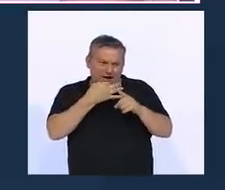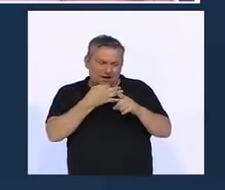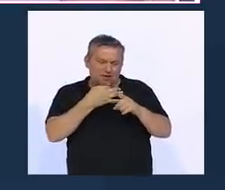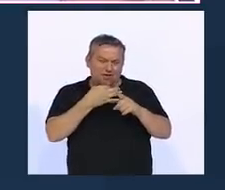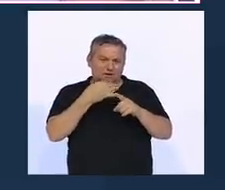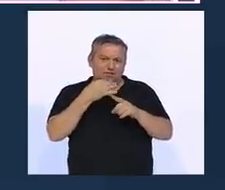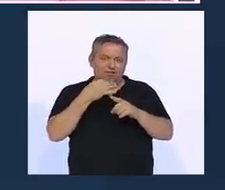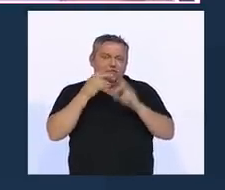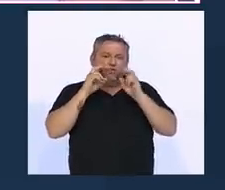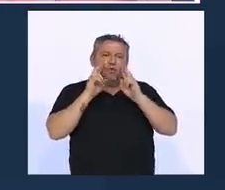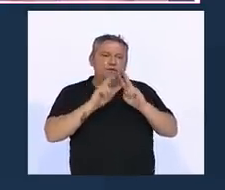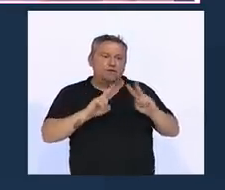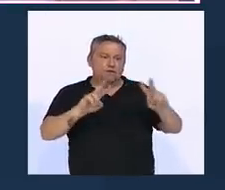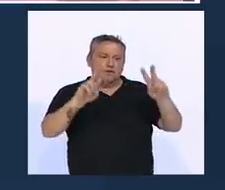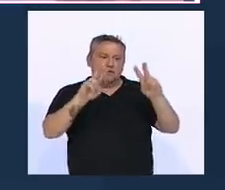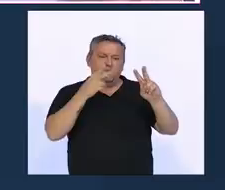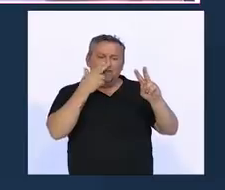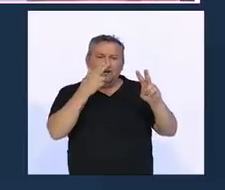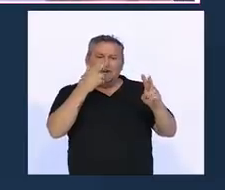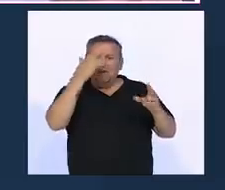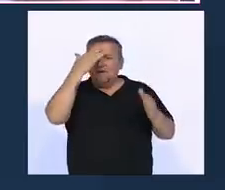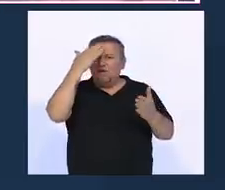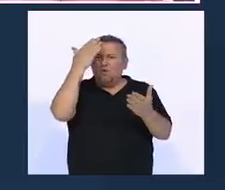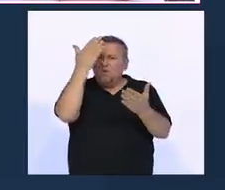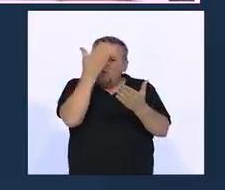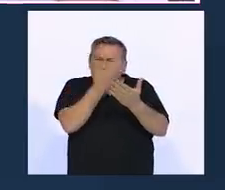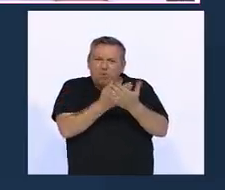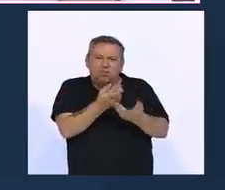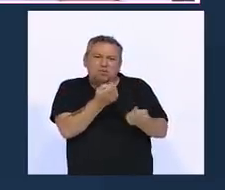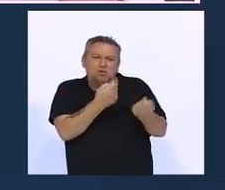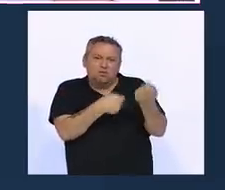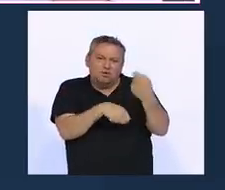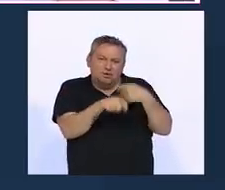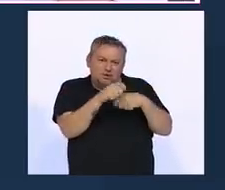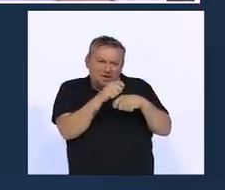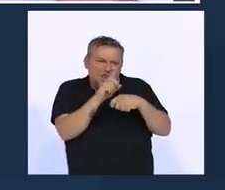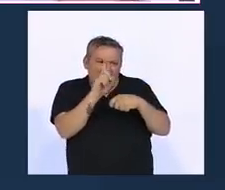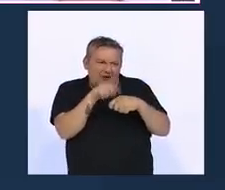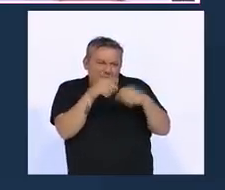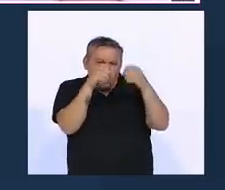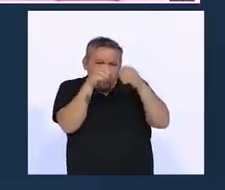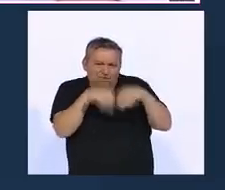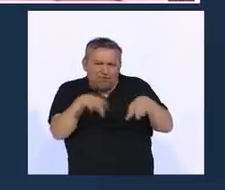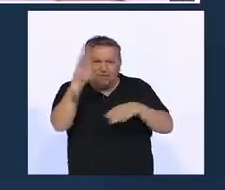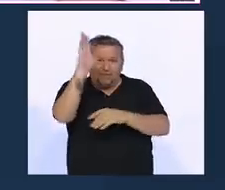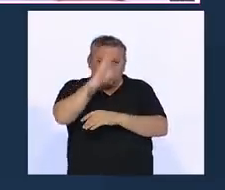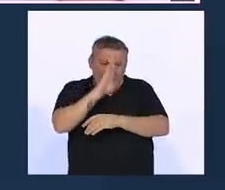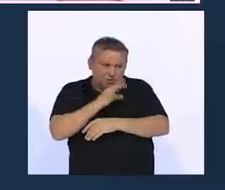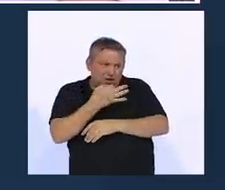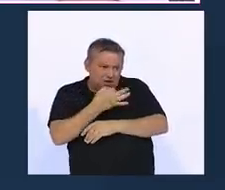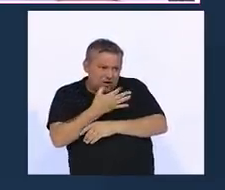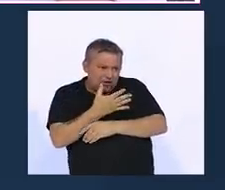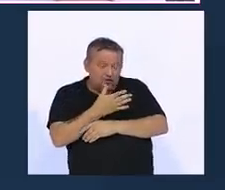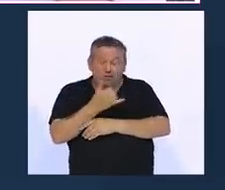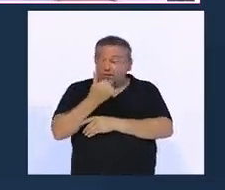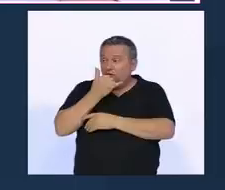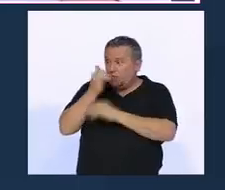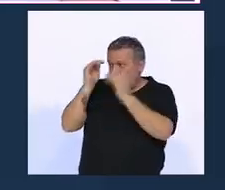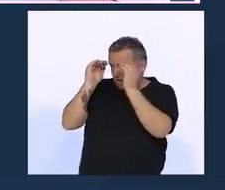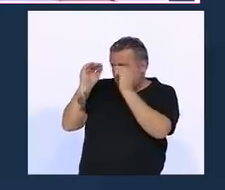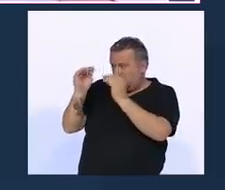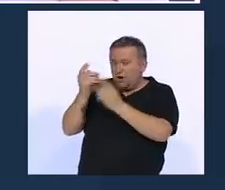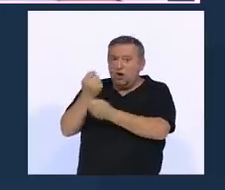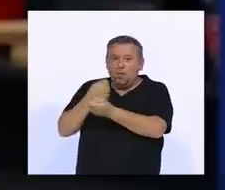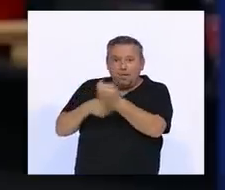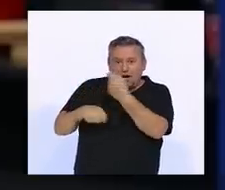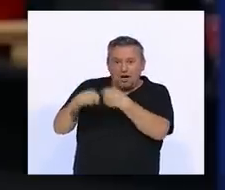vista de confiança nos negócios, prejudicial para o Brasil? Olha, Mariana, com todo o respeito que eu tenho ao